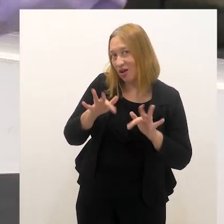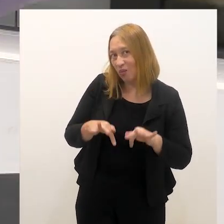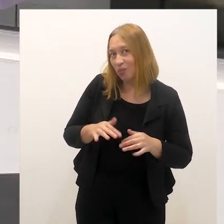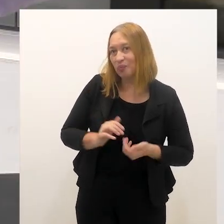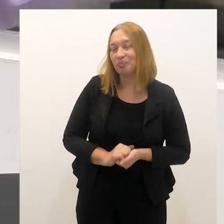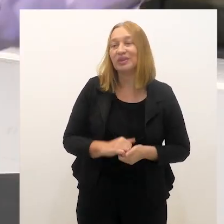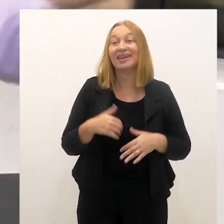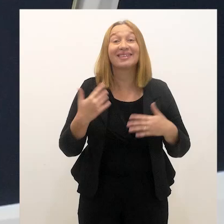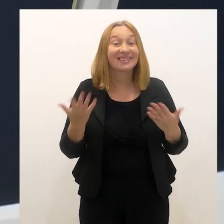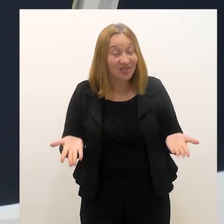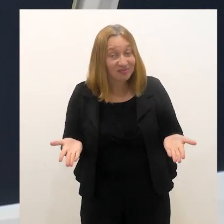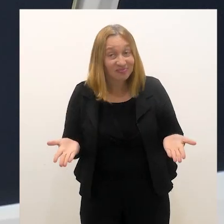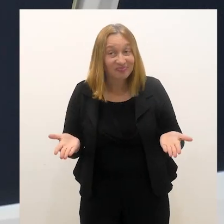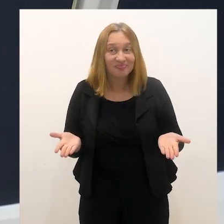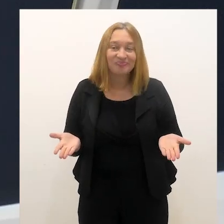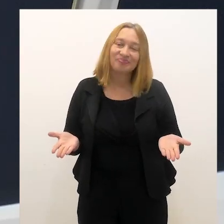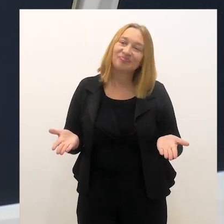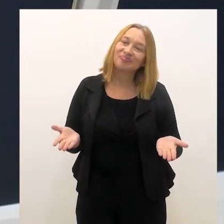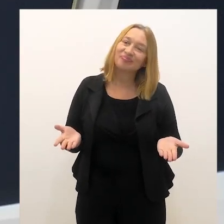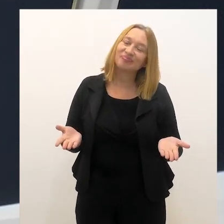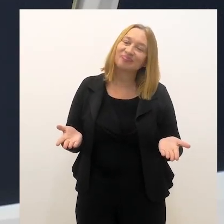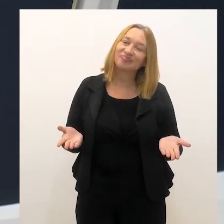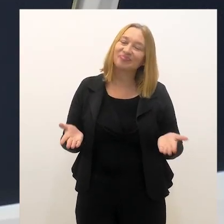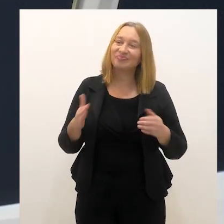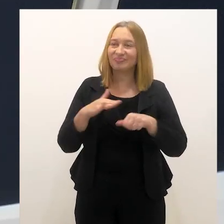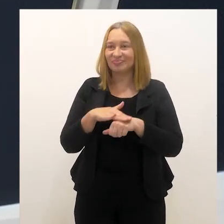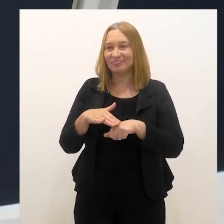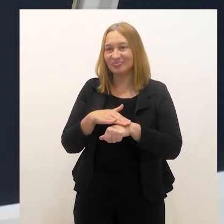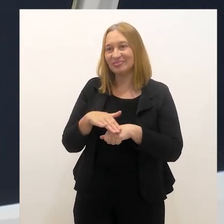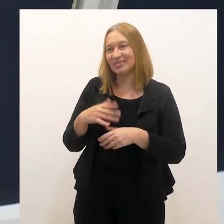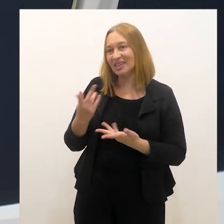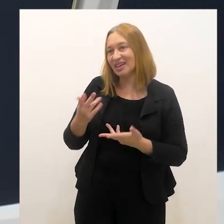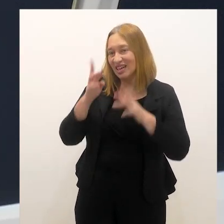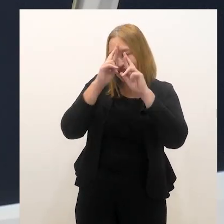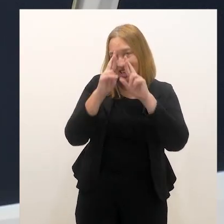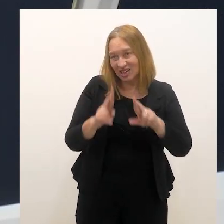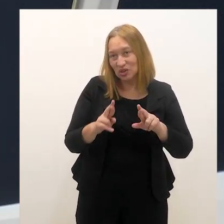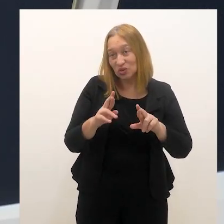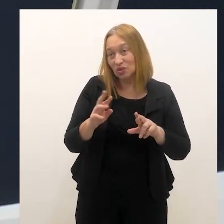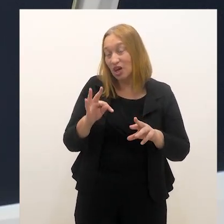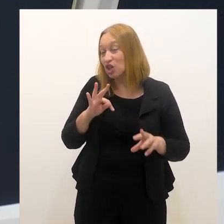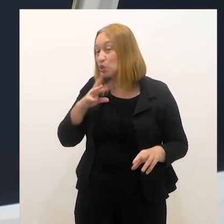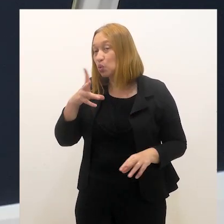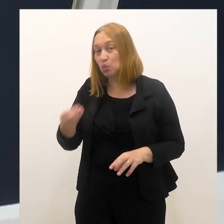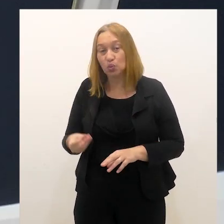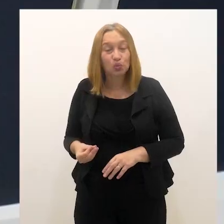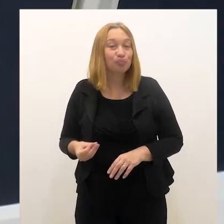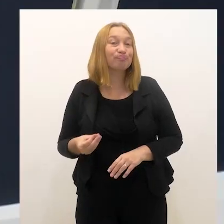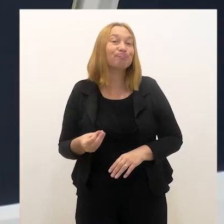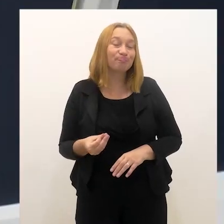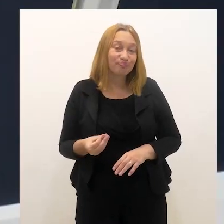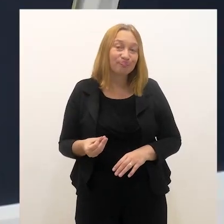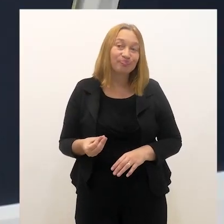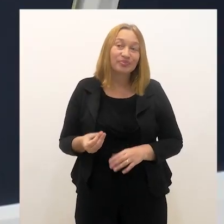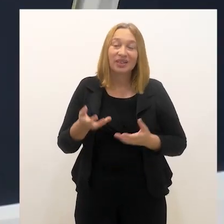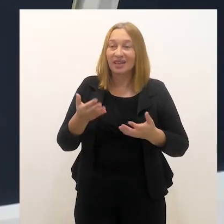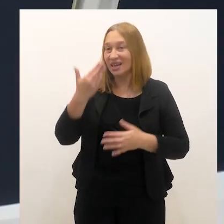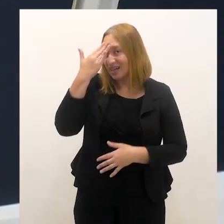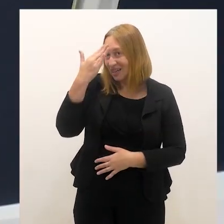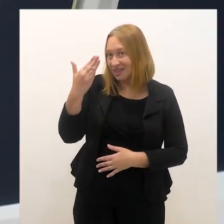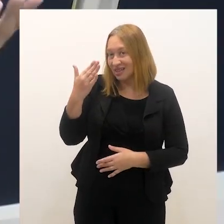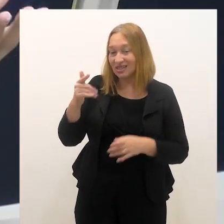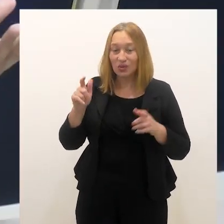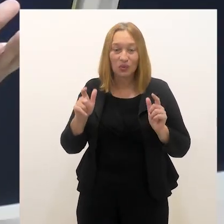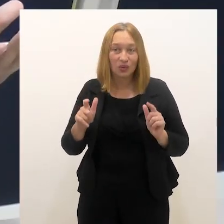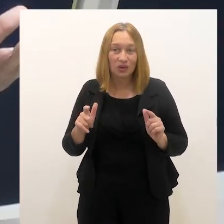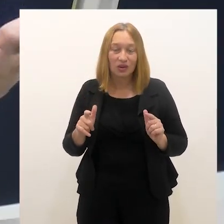favor? Então, como a gente tá conversando aqui, né? Respeito é tudo. Queria